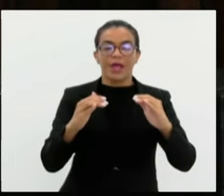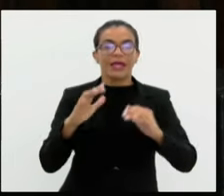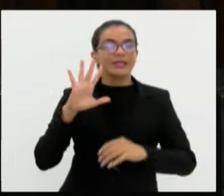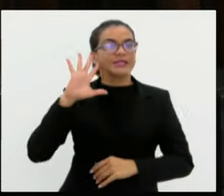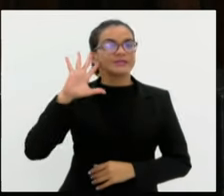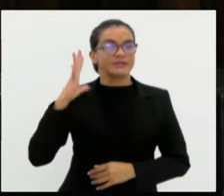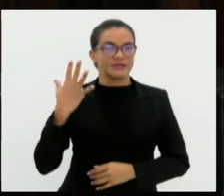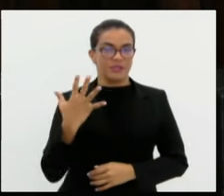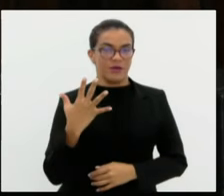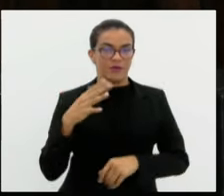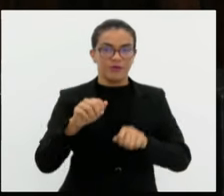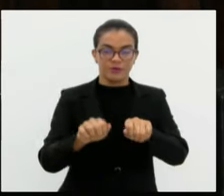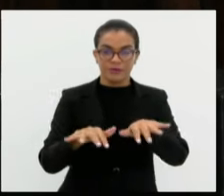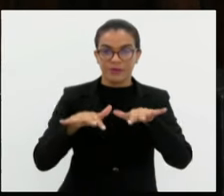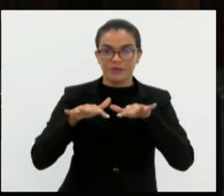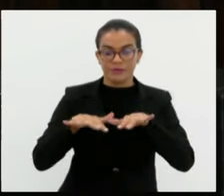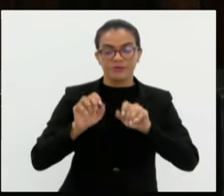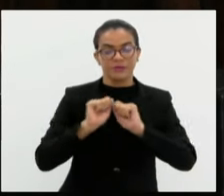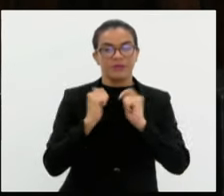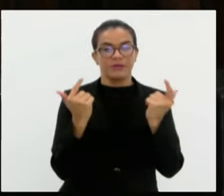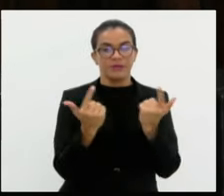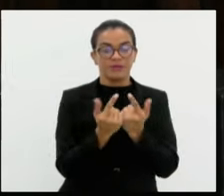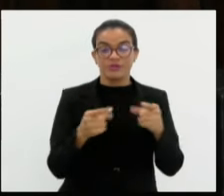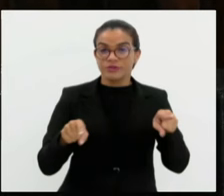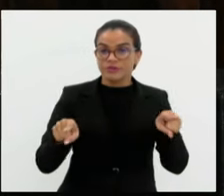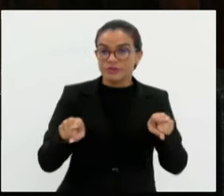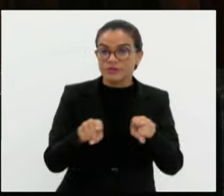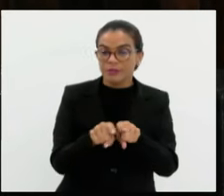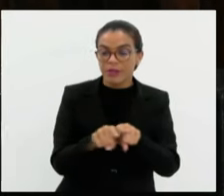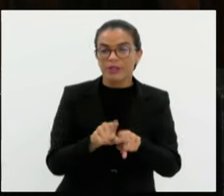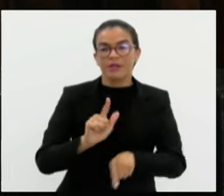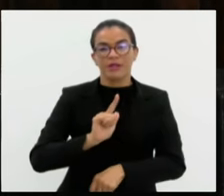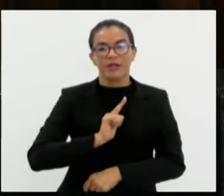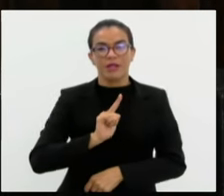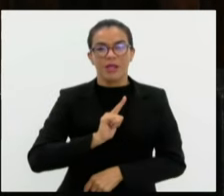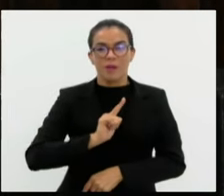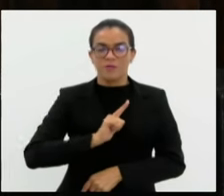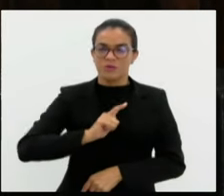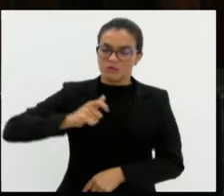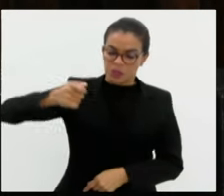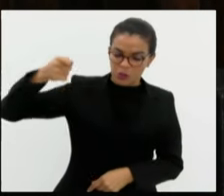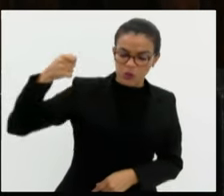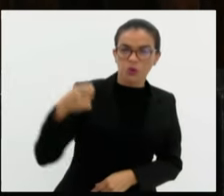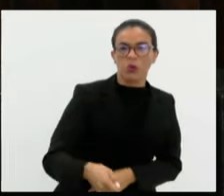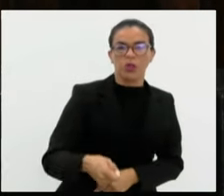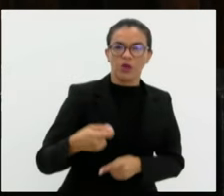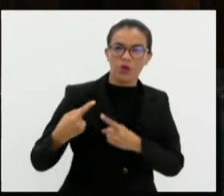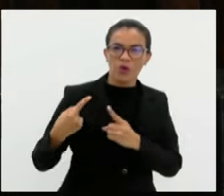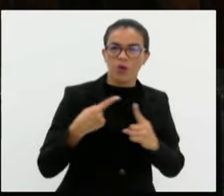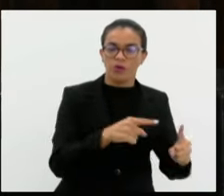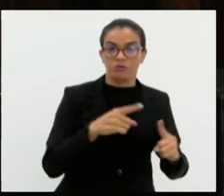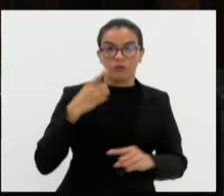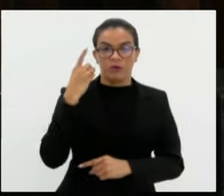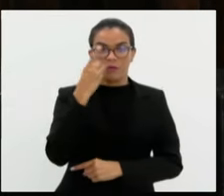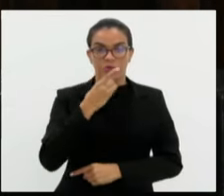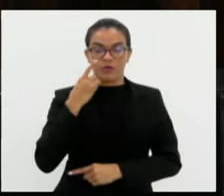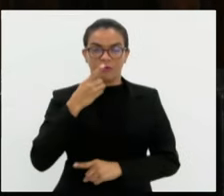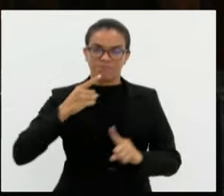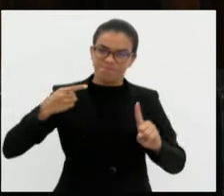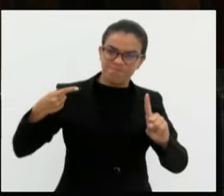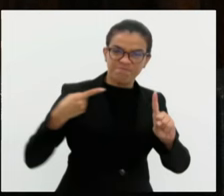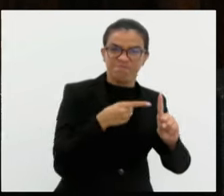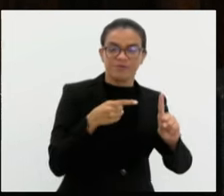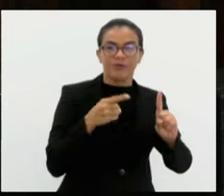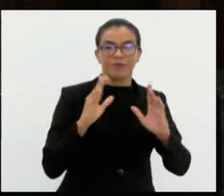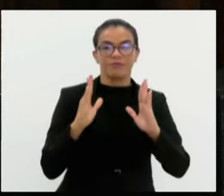parlamento, da Assembleia Legislativa do Rio de Janeiro, e teremos a medida mais dura da história contra um deputado, que é torná-lo ré sumariamente em